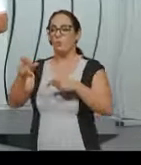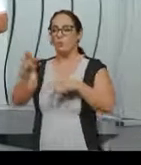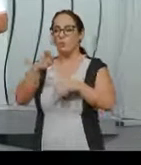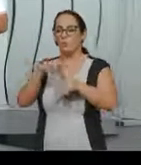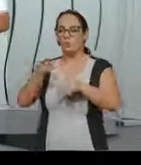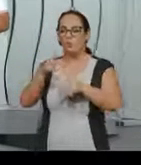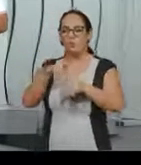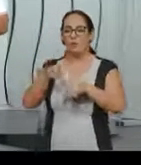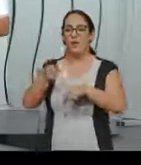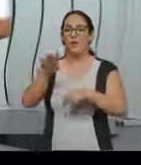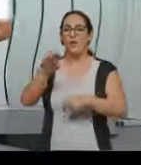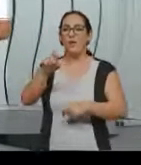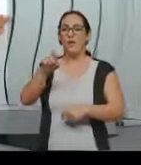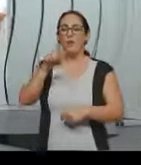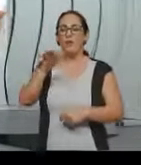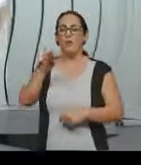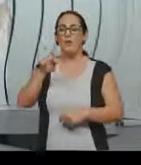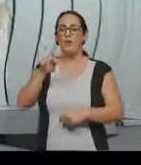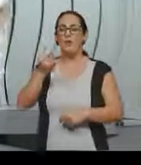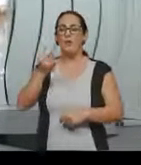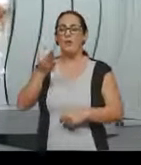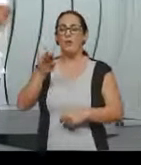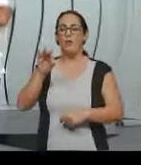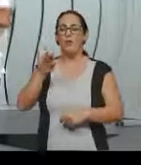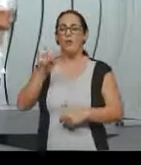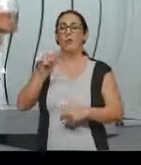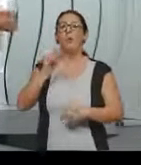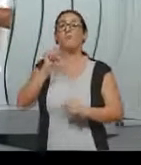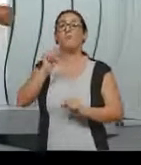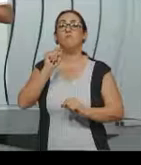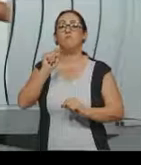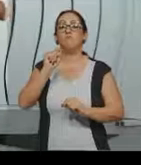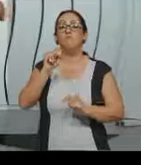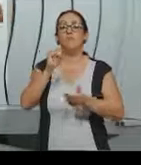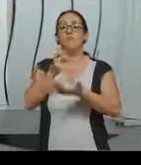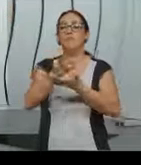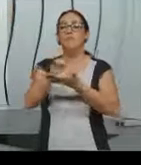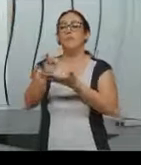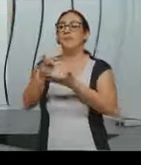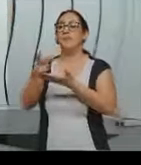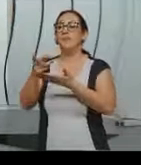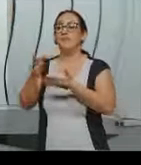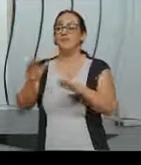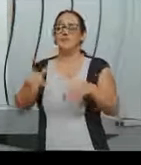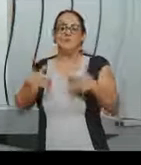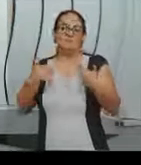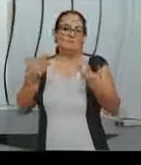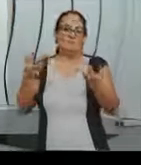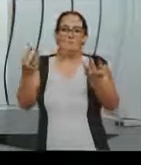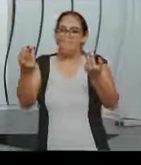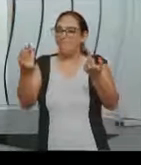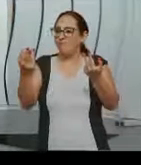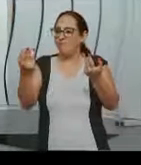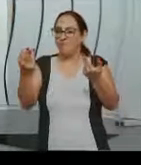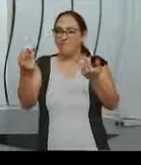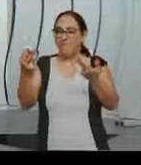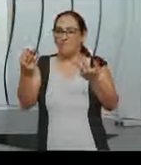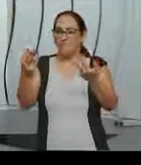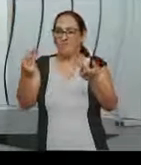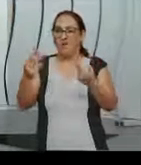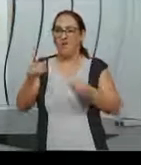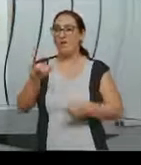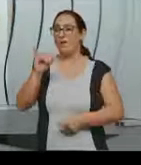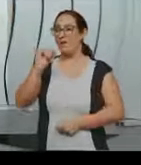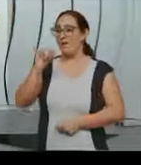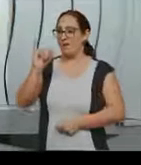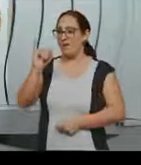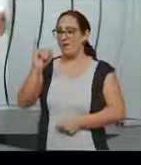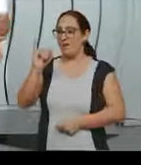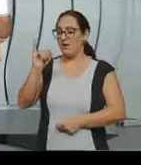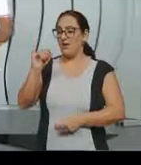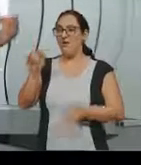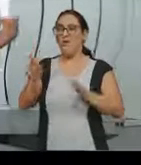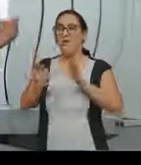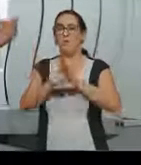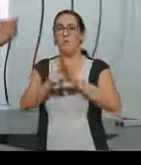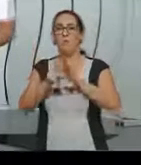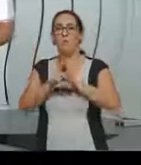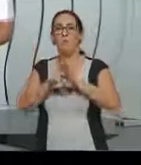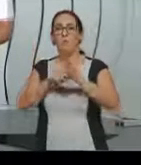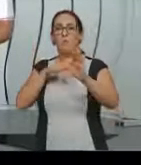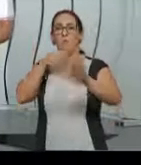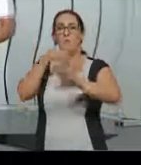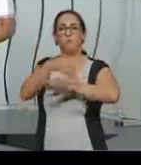país? Tá? Então, imigração vai significar a entrada de estrangeiros no Brasil, por exemplo, o Brasil,